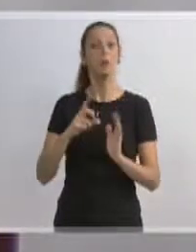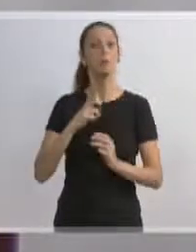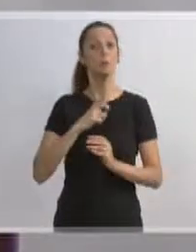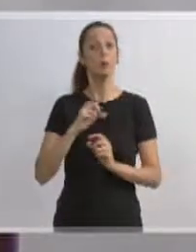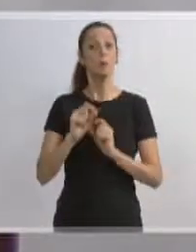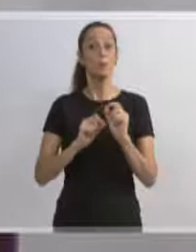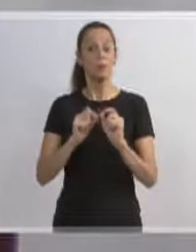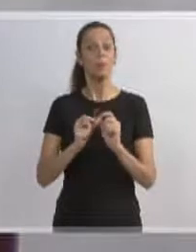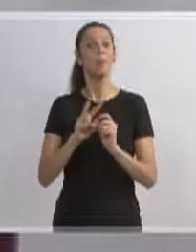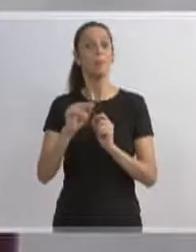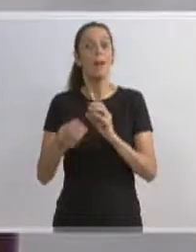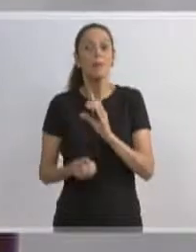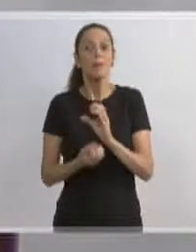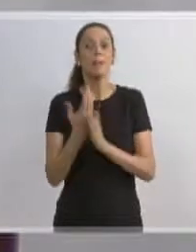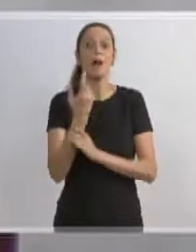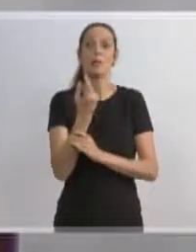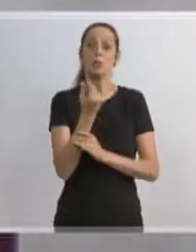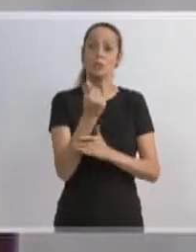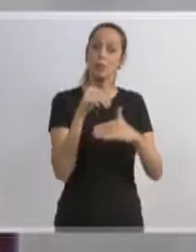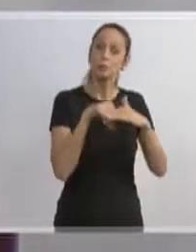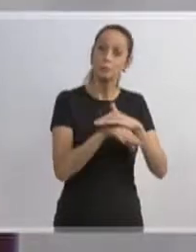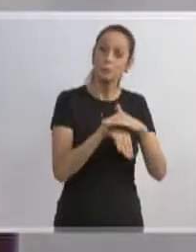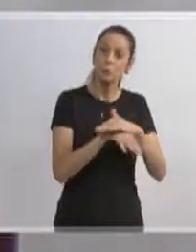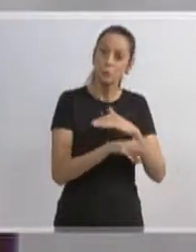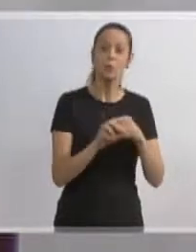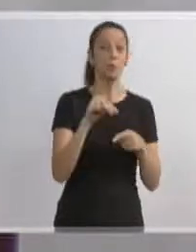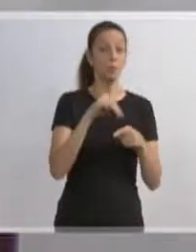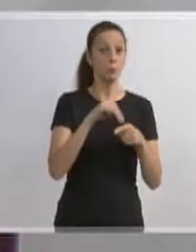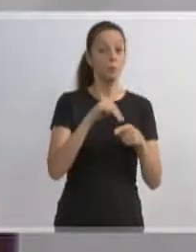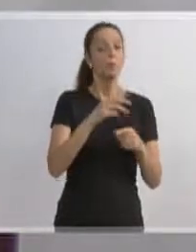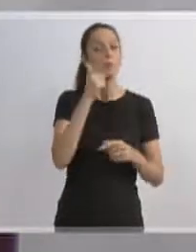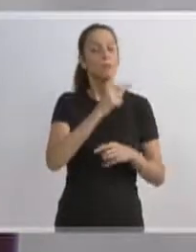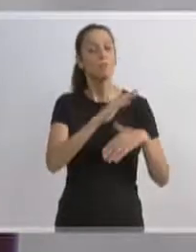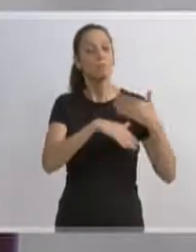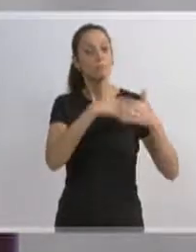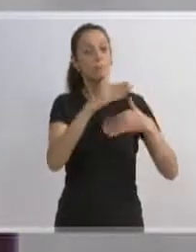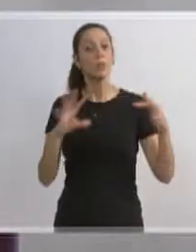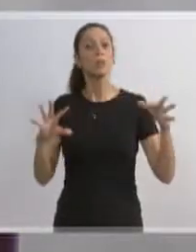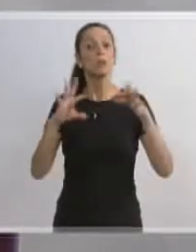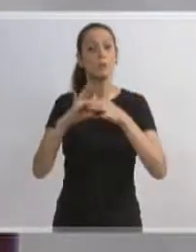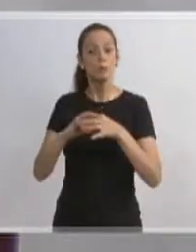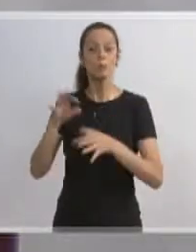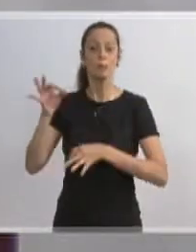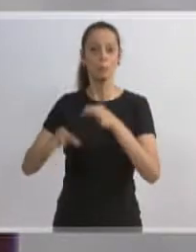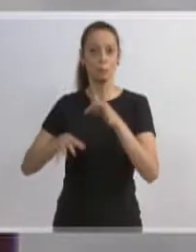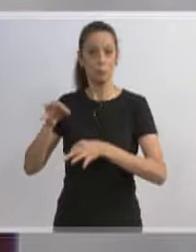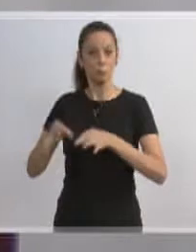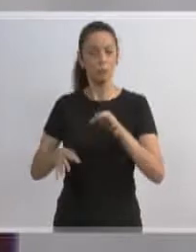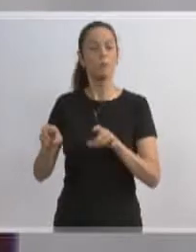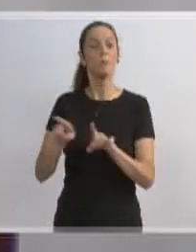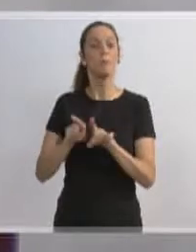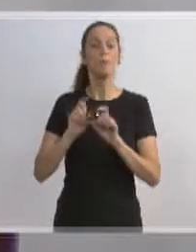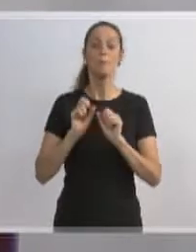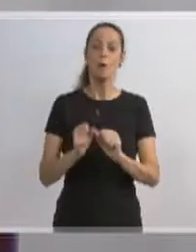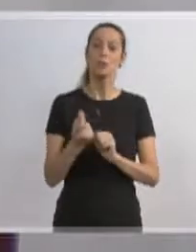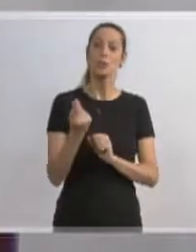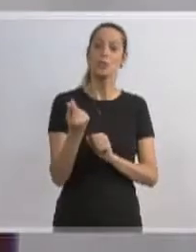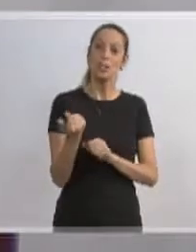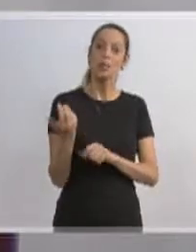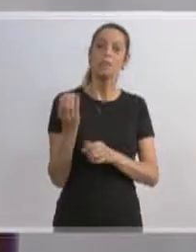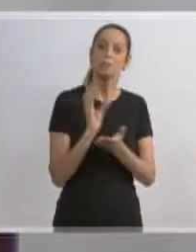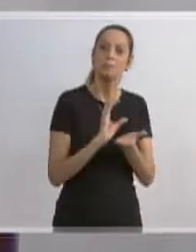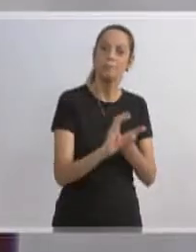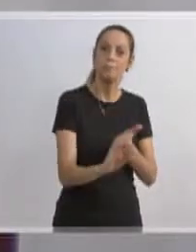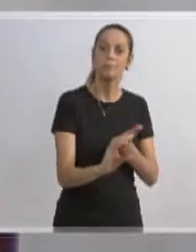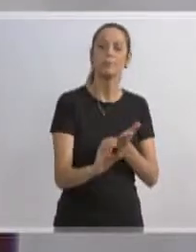fundo aqui municipal para que a gente possa tentar desenvolver, junto com o judiciário, parceria que possibilite intensificação